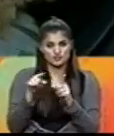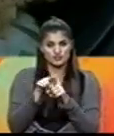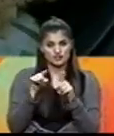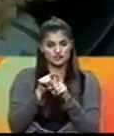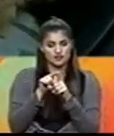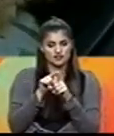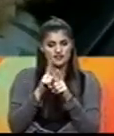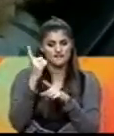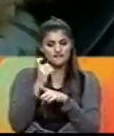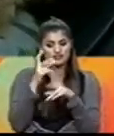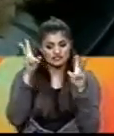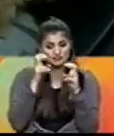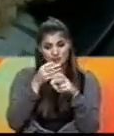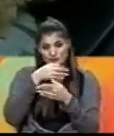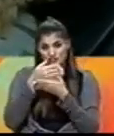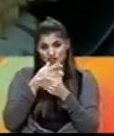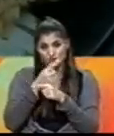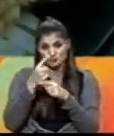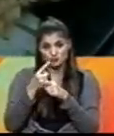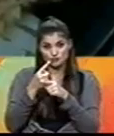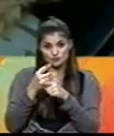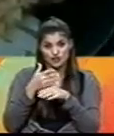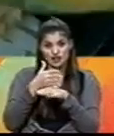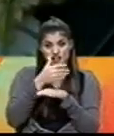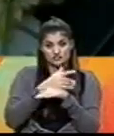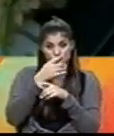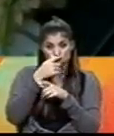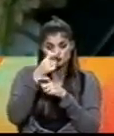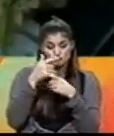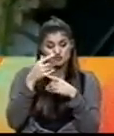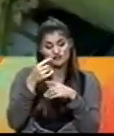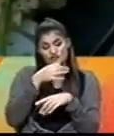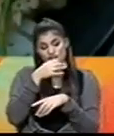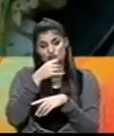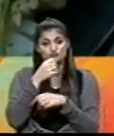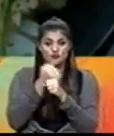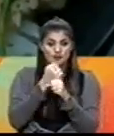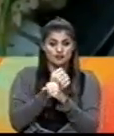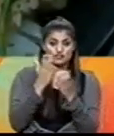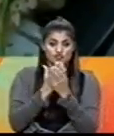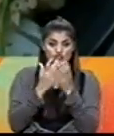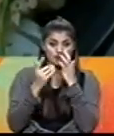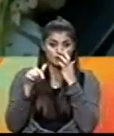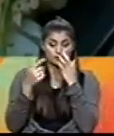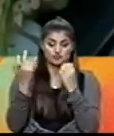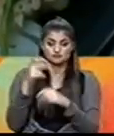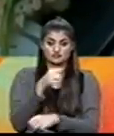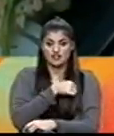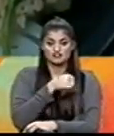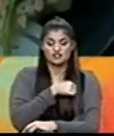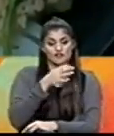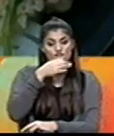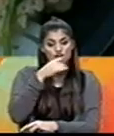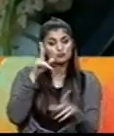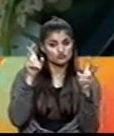tema para a refeição, porque antes as pessoas falavam do trabalho, da escola, não é? Sim. E depois chegavam a casa e falavam